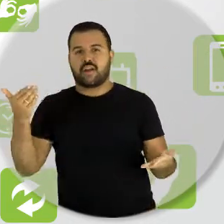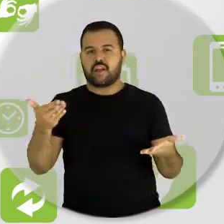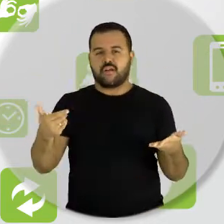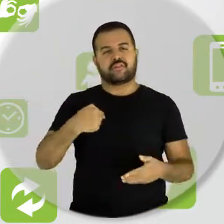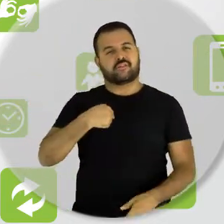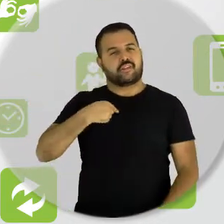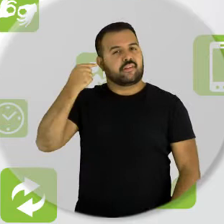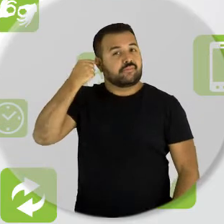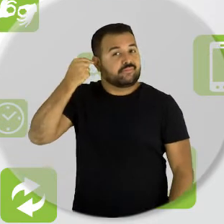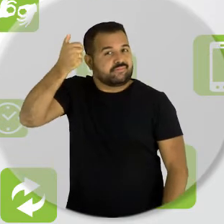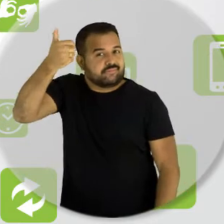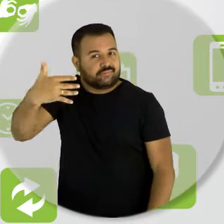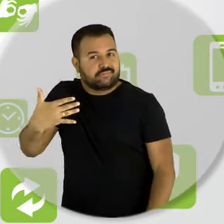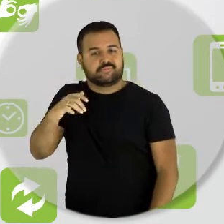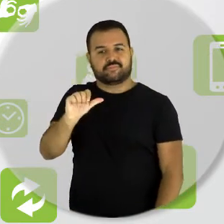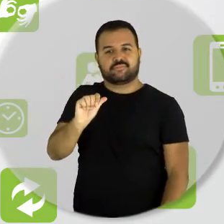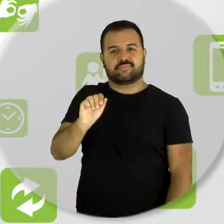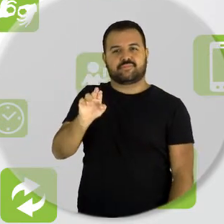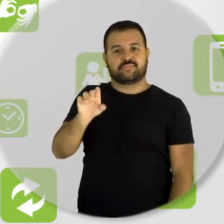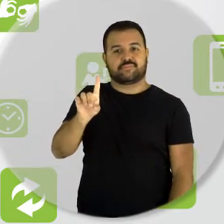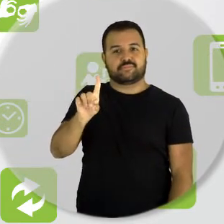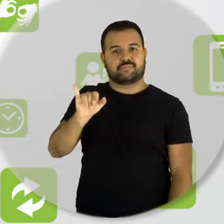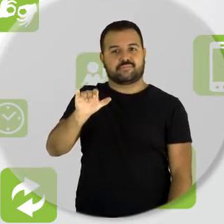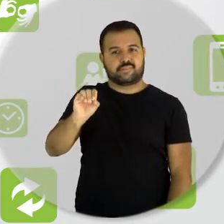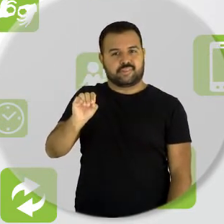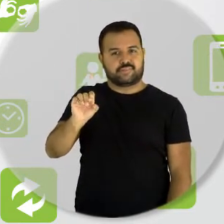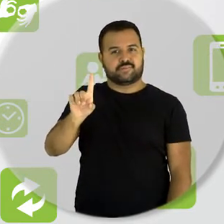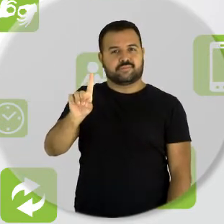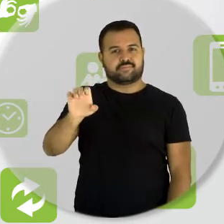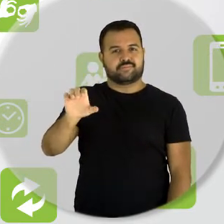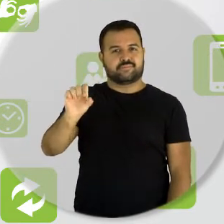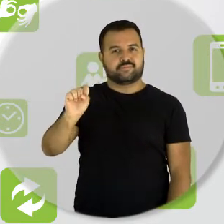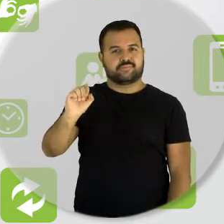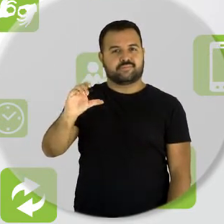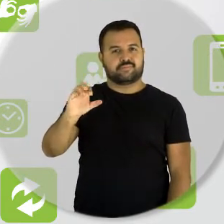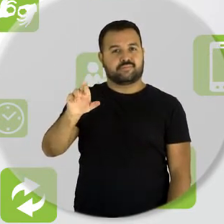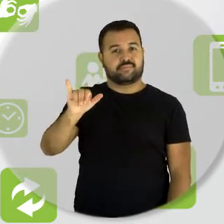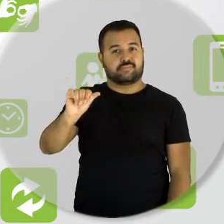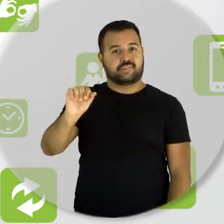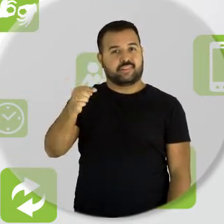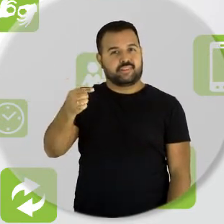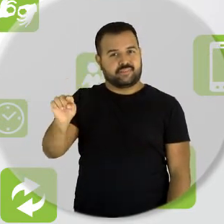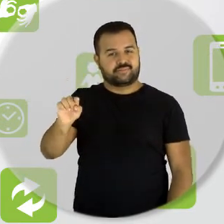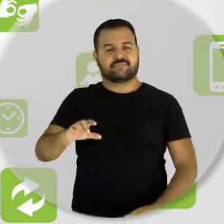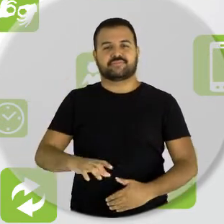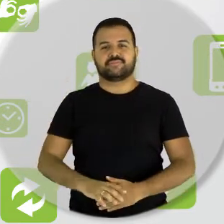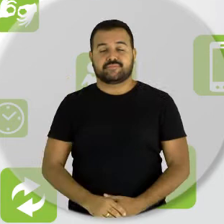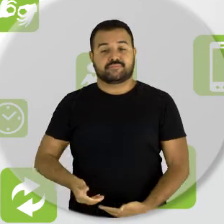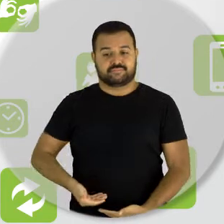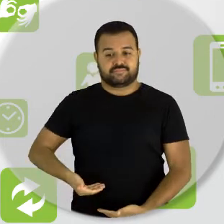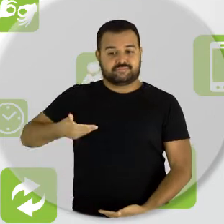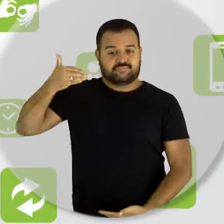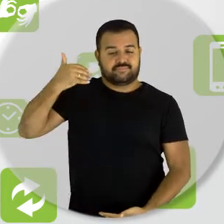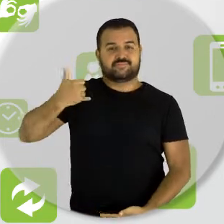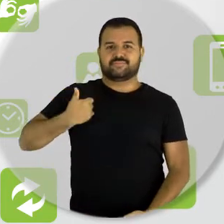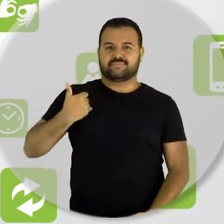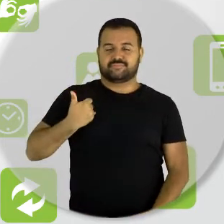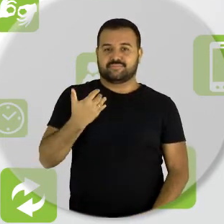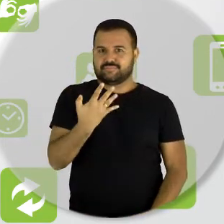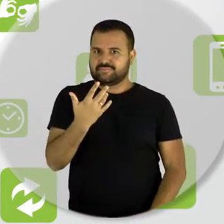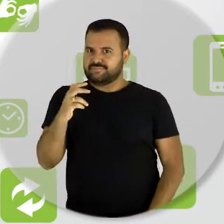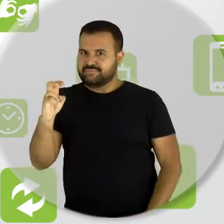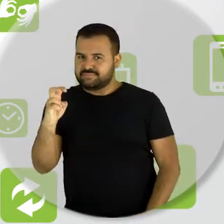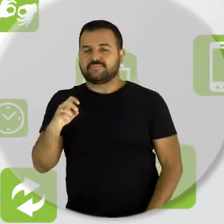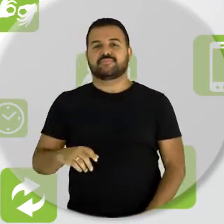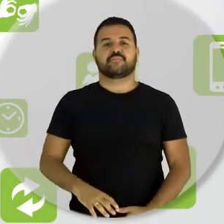possuem deficiência visual, eu vou me audiodescrever. Apareço da cintura para cima, tenho 45